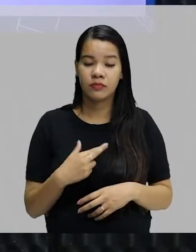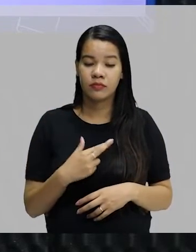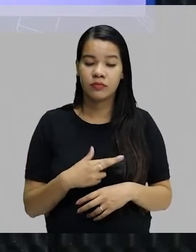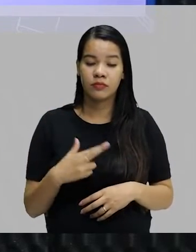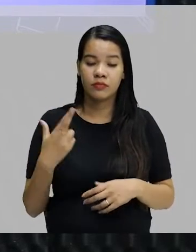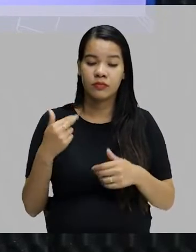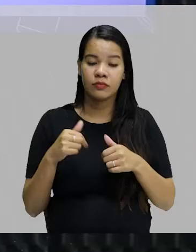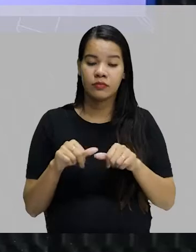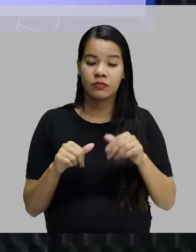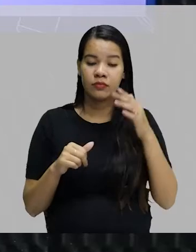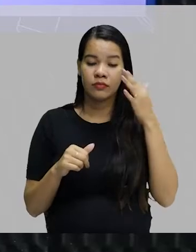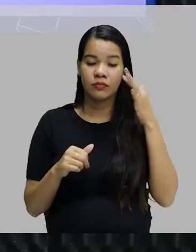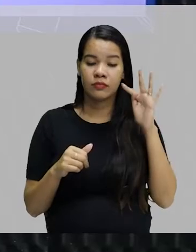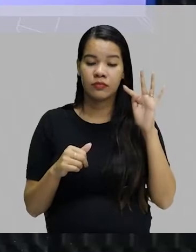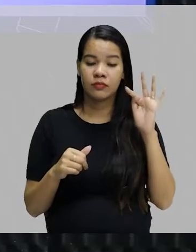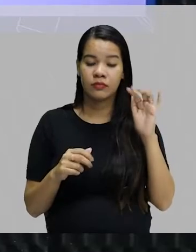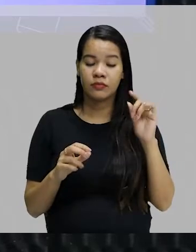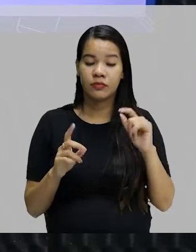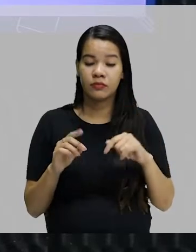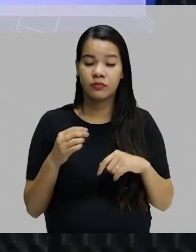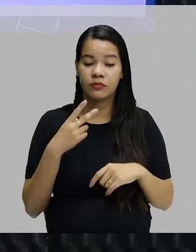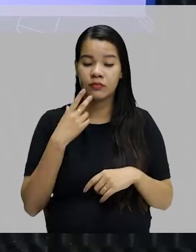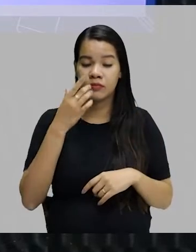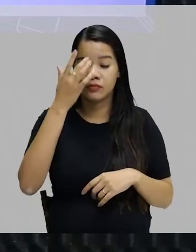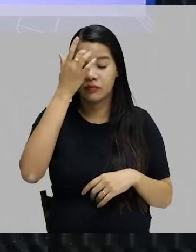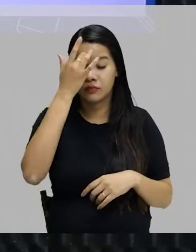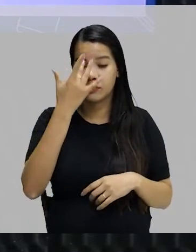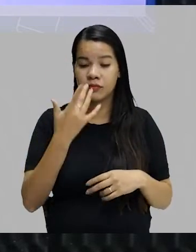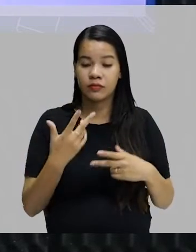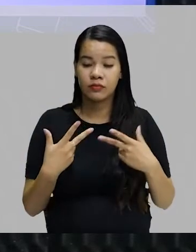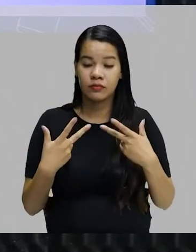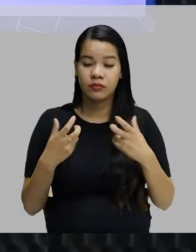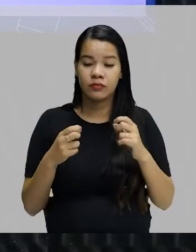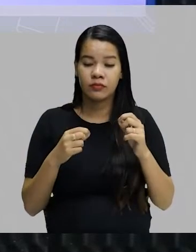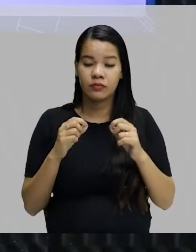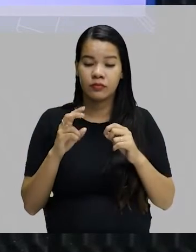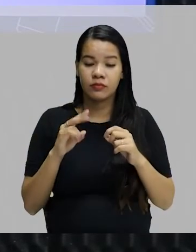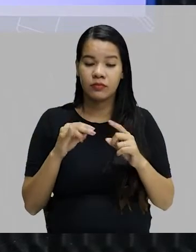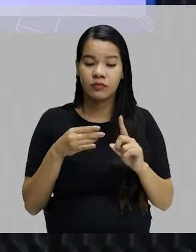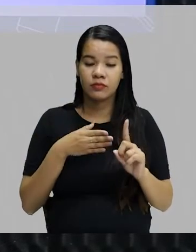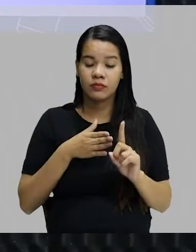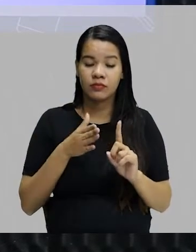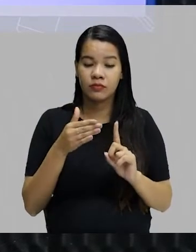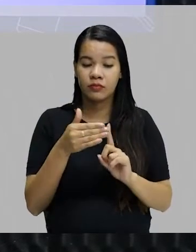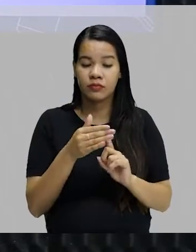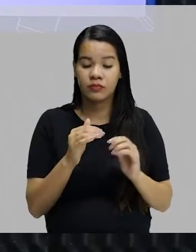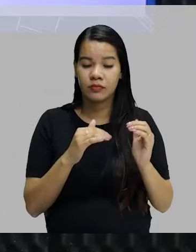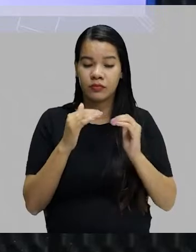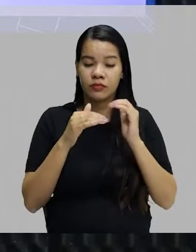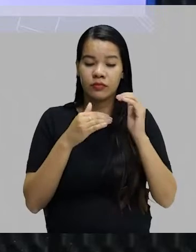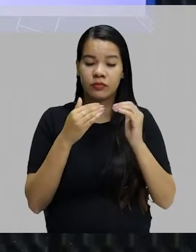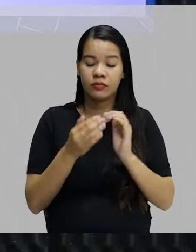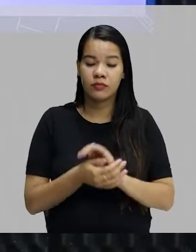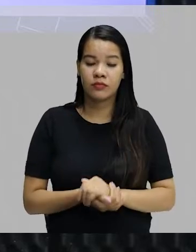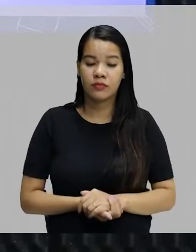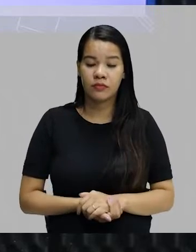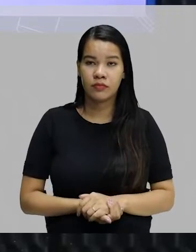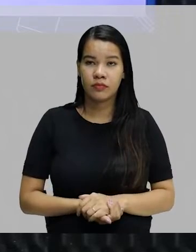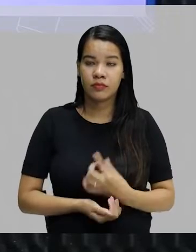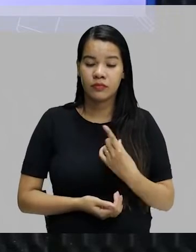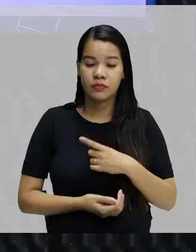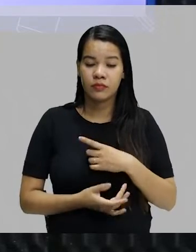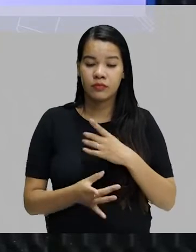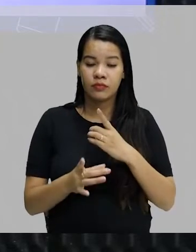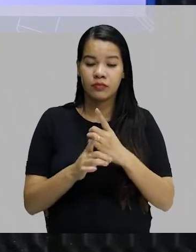muito fácil você perceber que ele vai se esquivar, né, deste processo. Então não é muito por aí que nós vamos encontrar